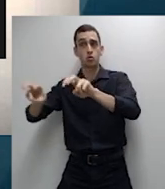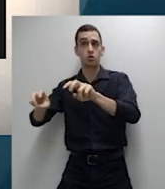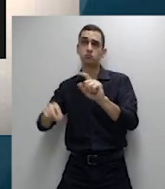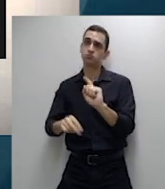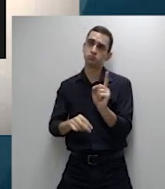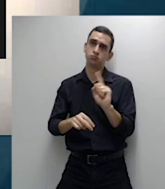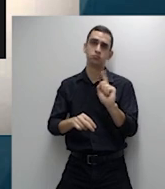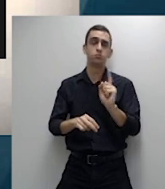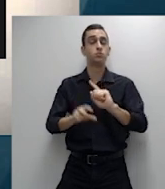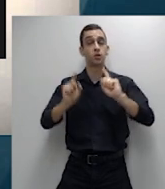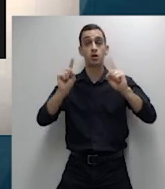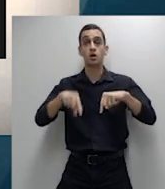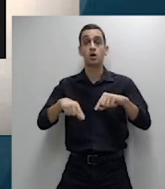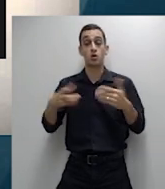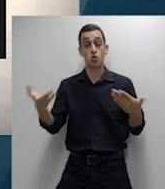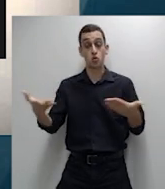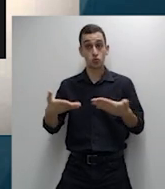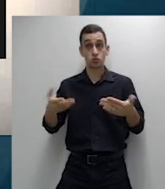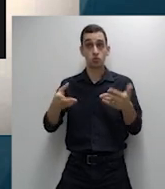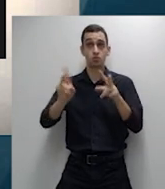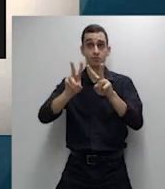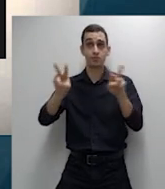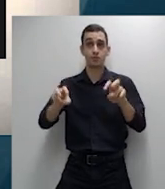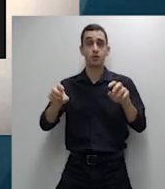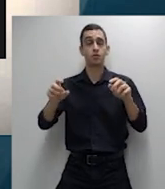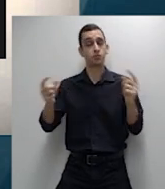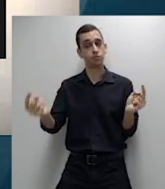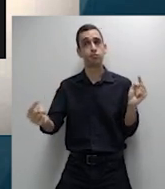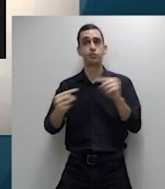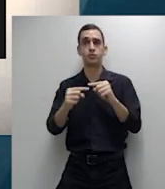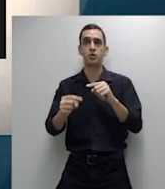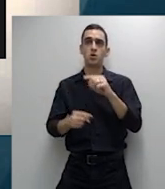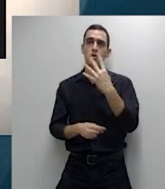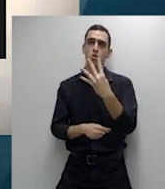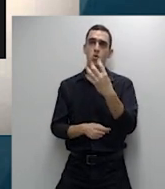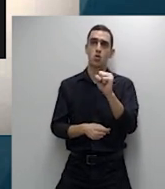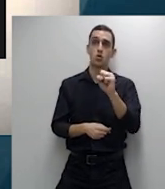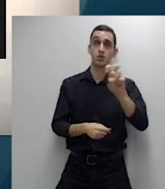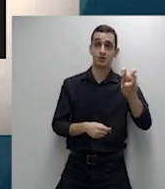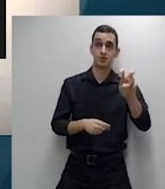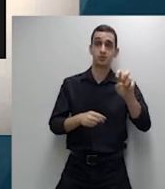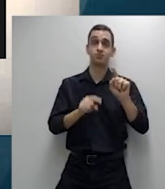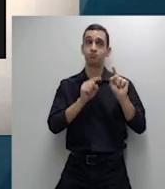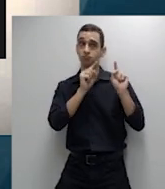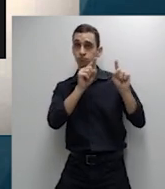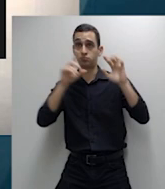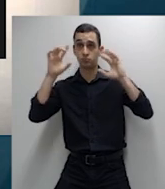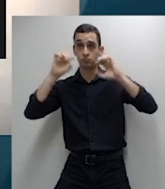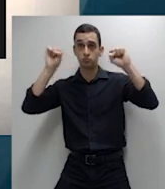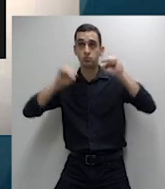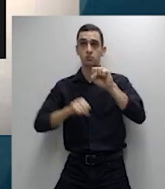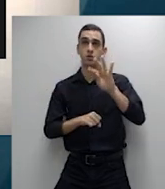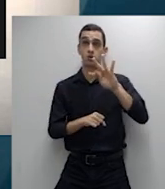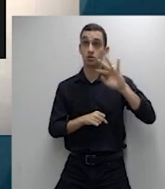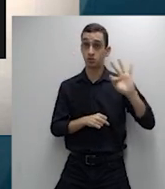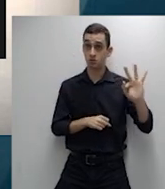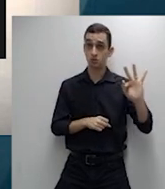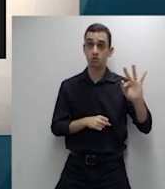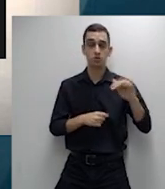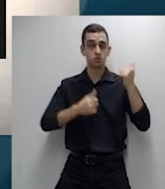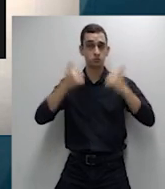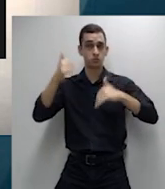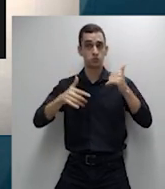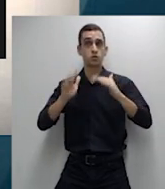né de uma situação encaixa perfeitamente no tema 48 e 52 pés né que é o que que significa